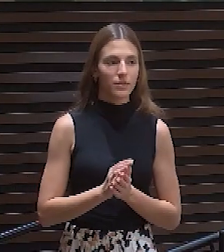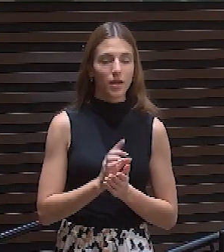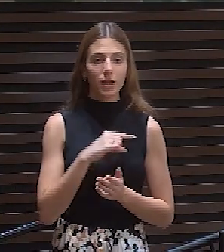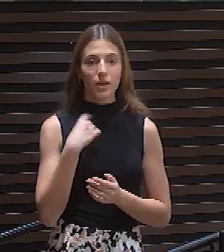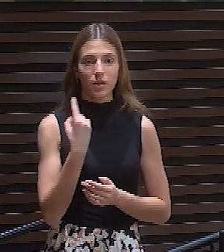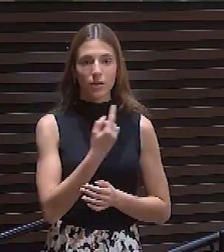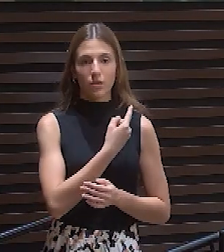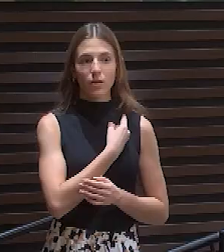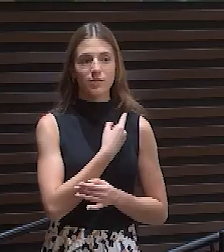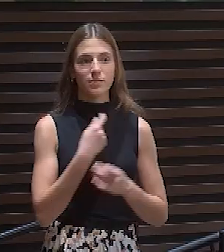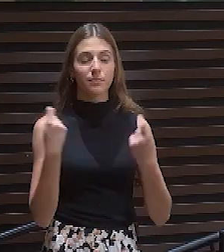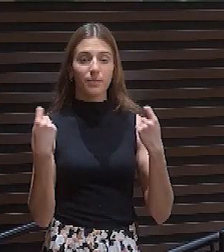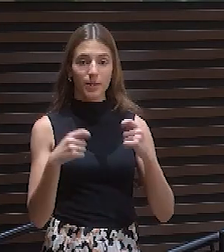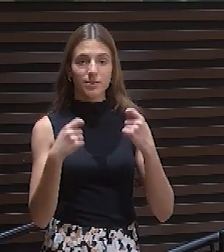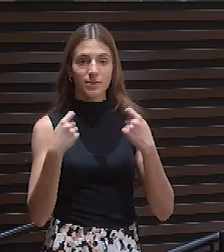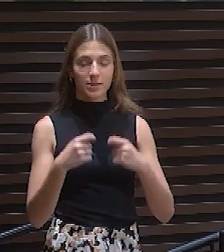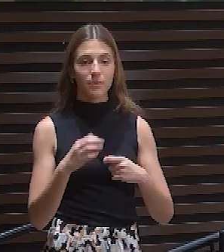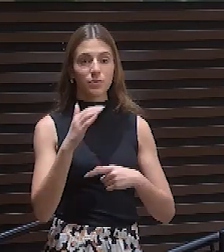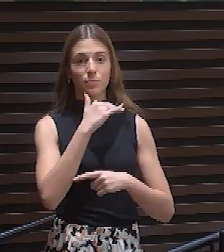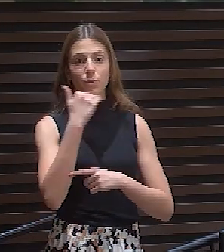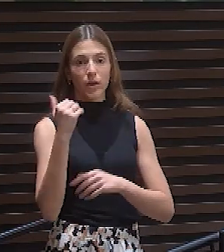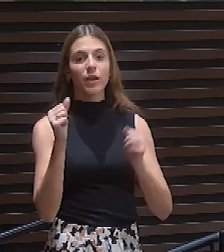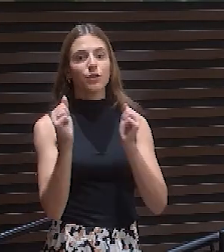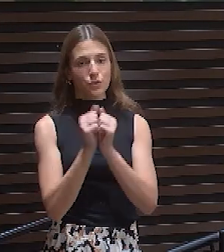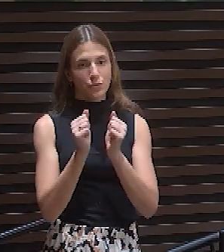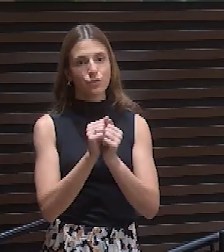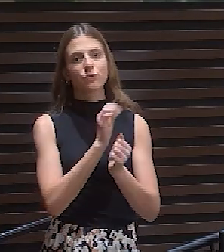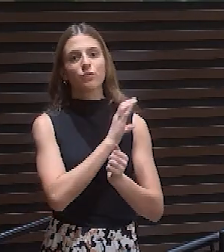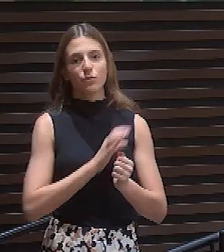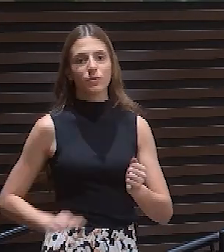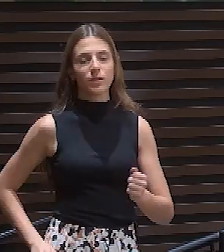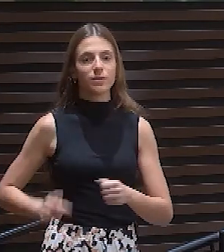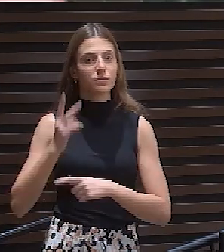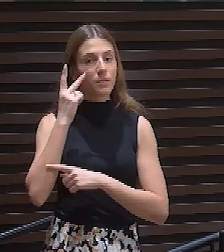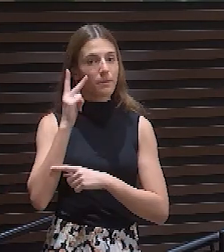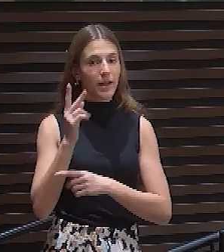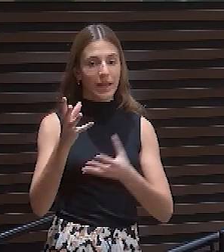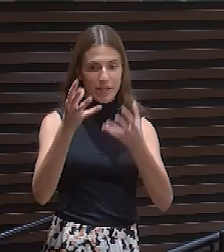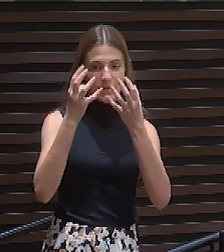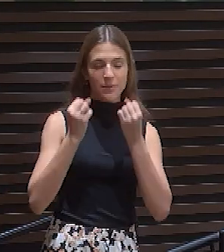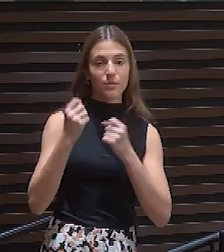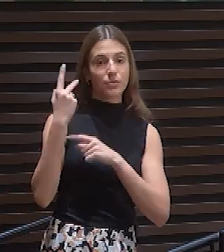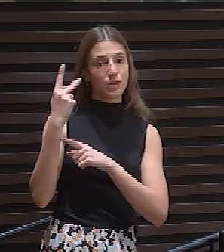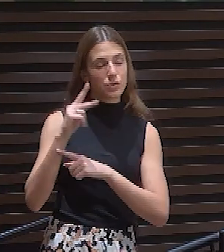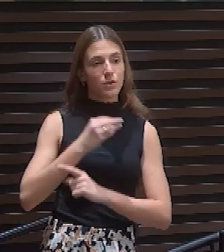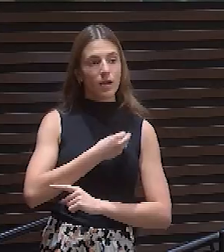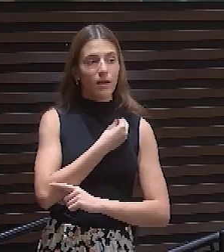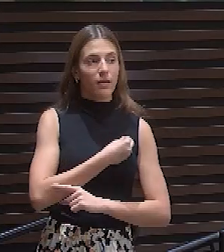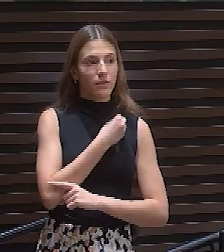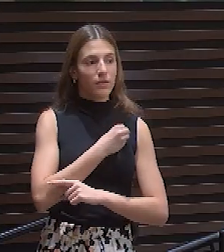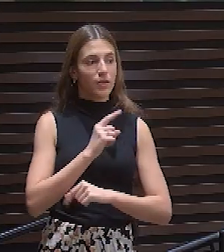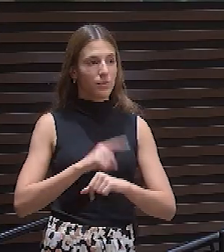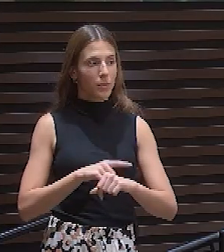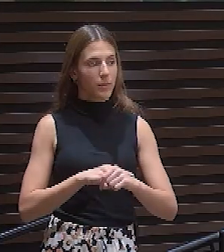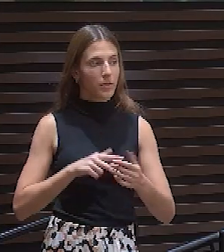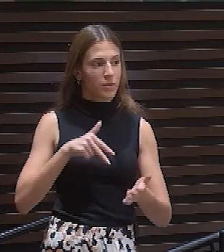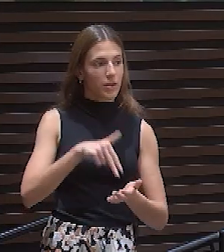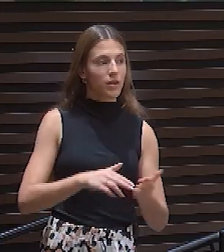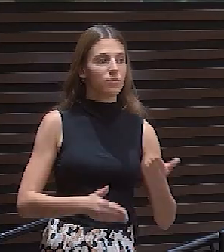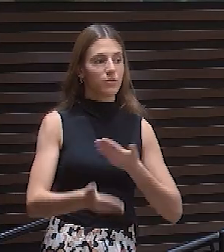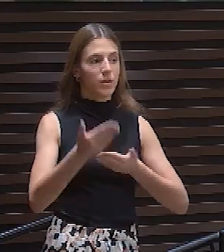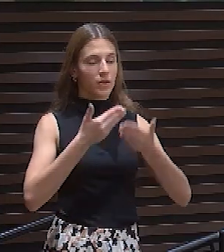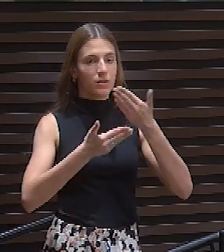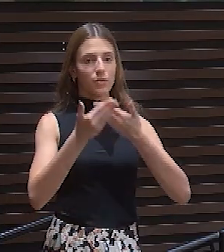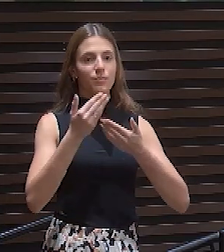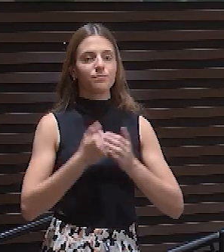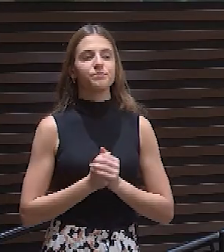nós recebêssemos a vida dEle na ressurreição. As 12 pedras retiradas do meio do Jordão